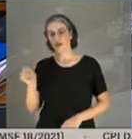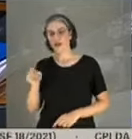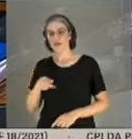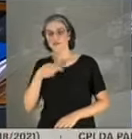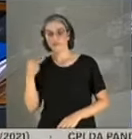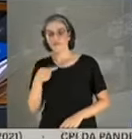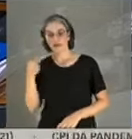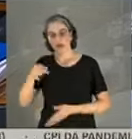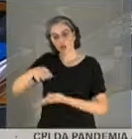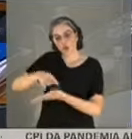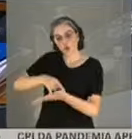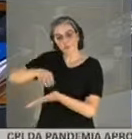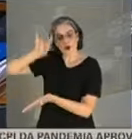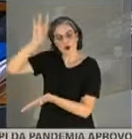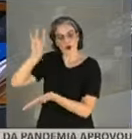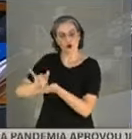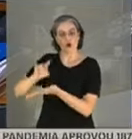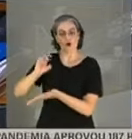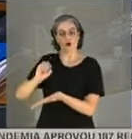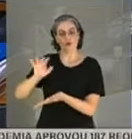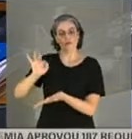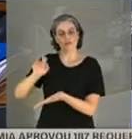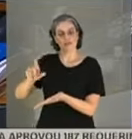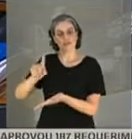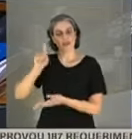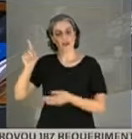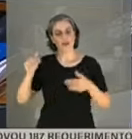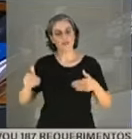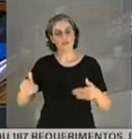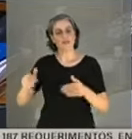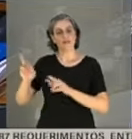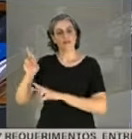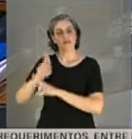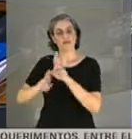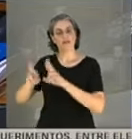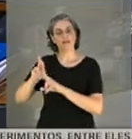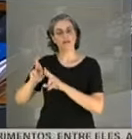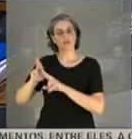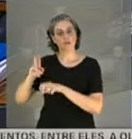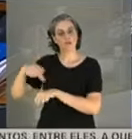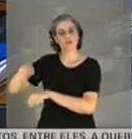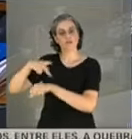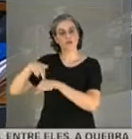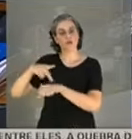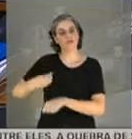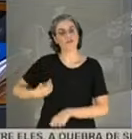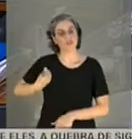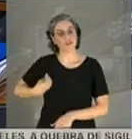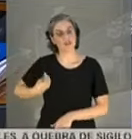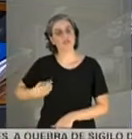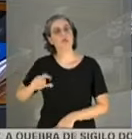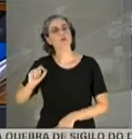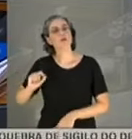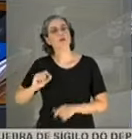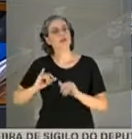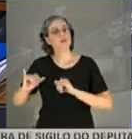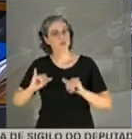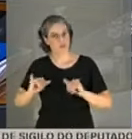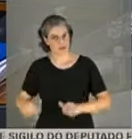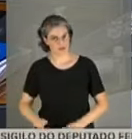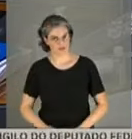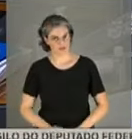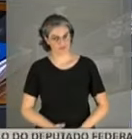como documento oficial no Ministério das Relações Exteriores, consta no relato a informação, o seguinte, me